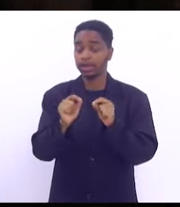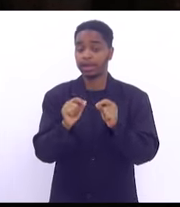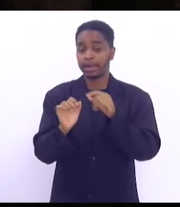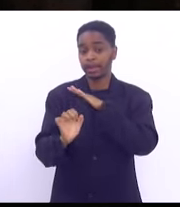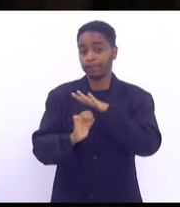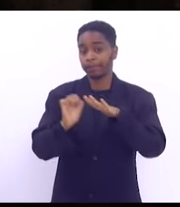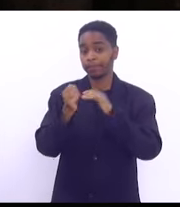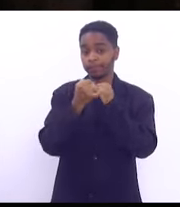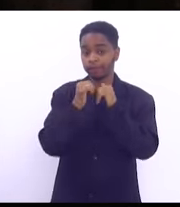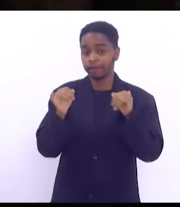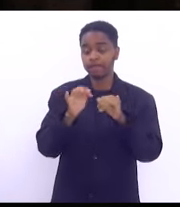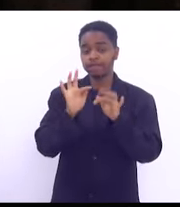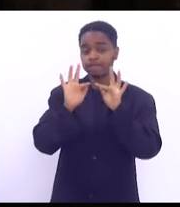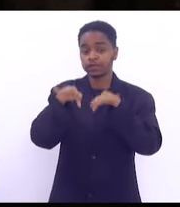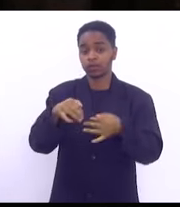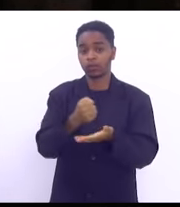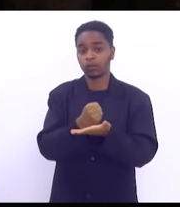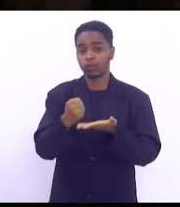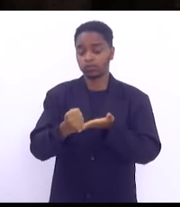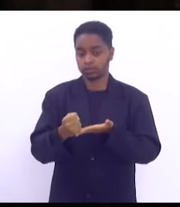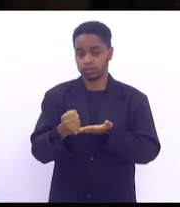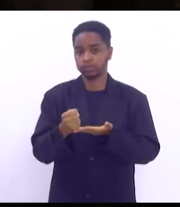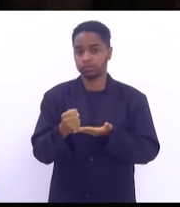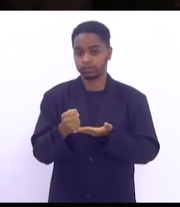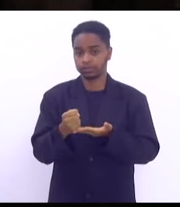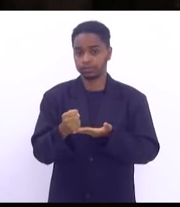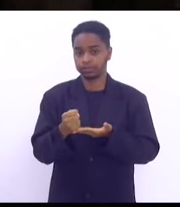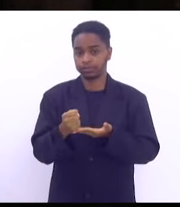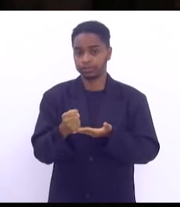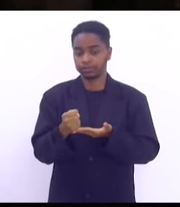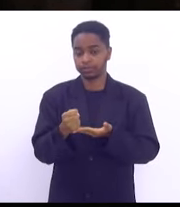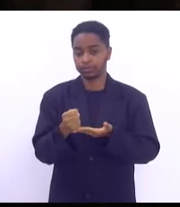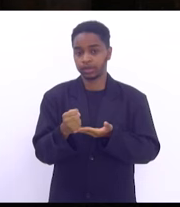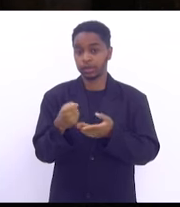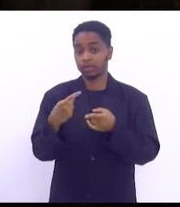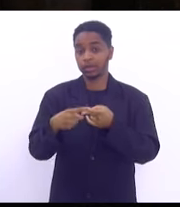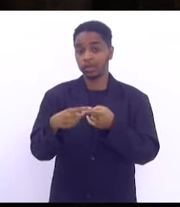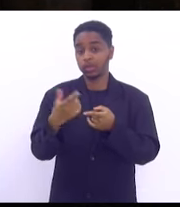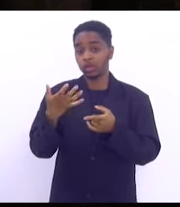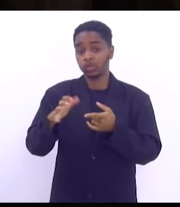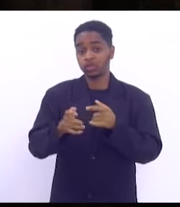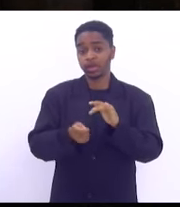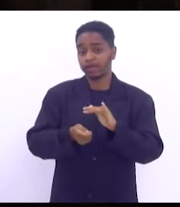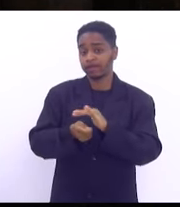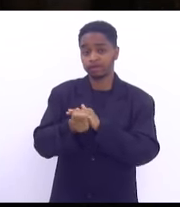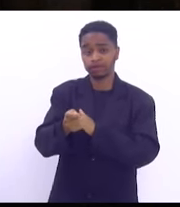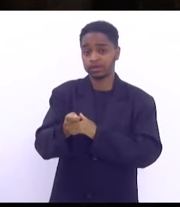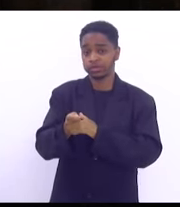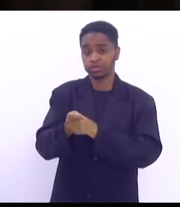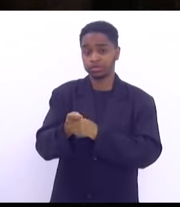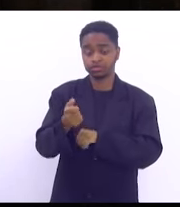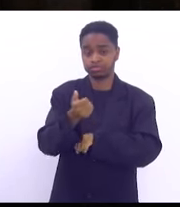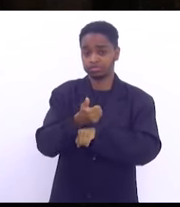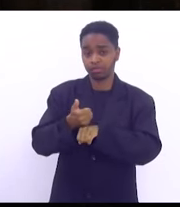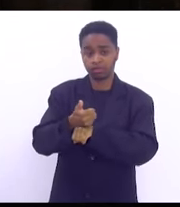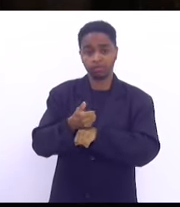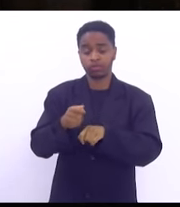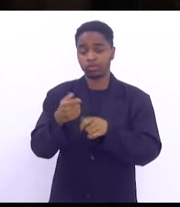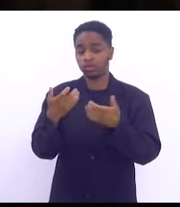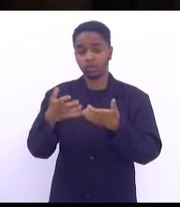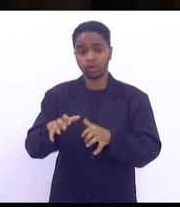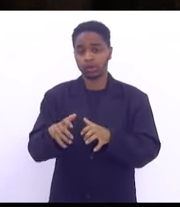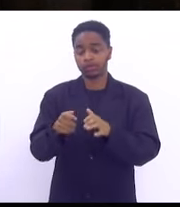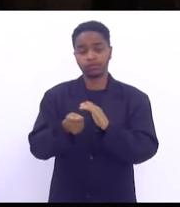fim, no final do seu contrato de concessão, é exatamente que eles não querem investir em pessoal, diminui cada vez mais o número de